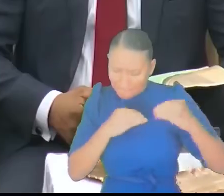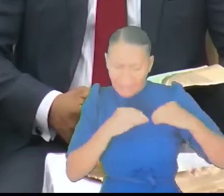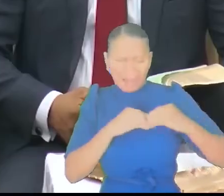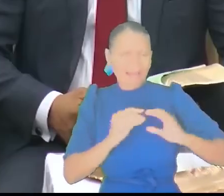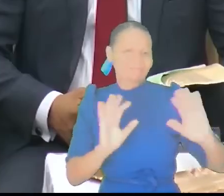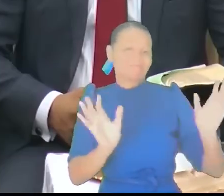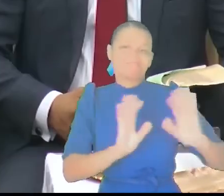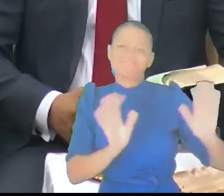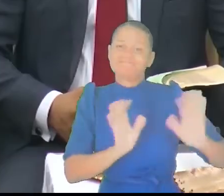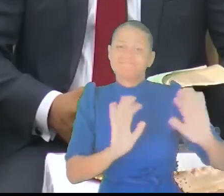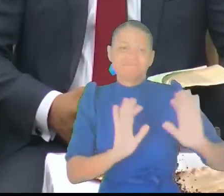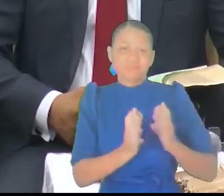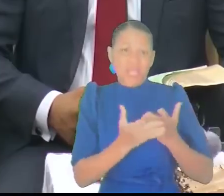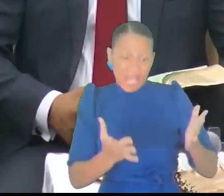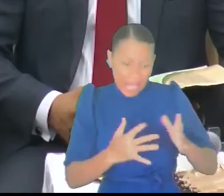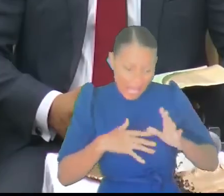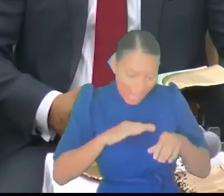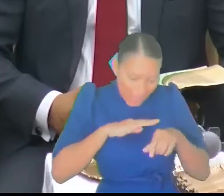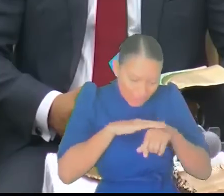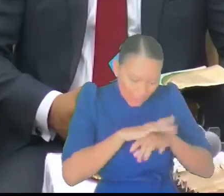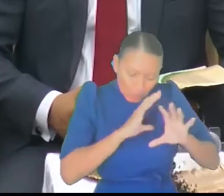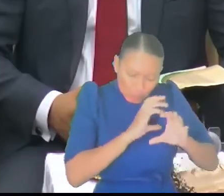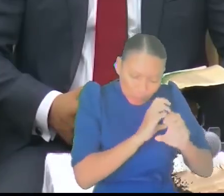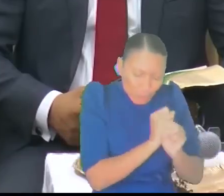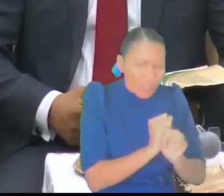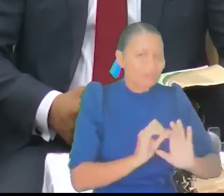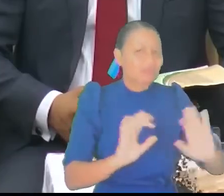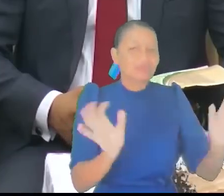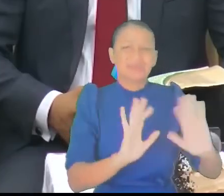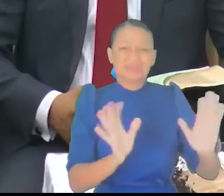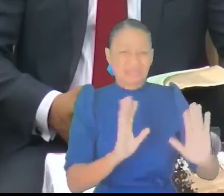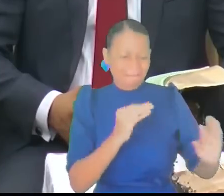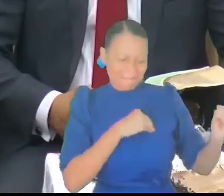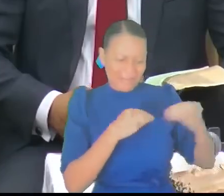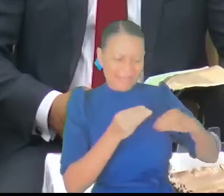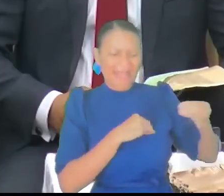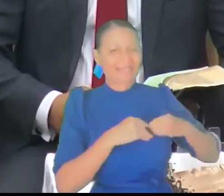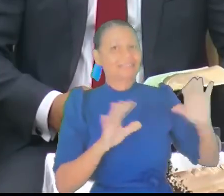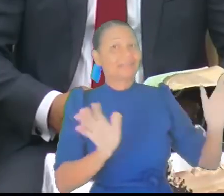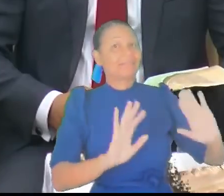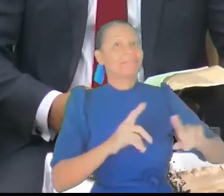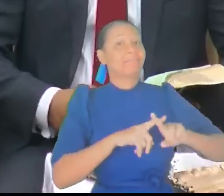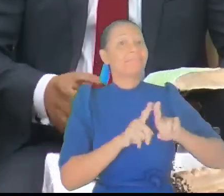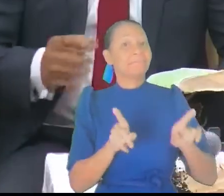é passada, quer dizer, nós não somos mais do pecado. Mas ele diz: